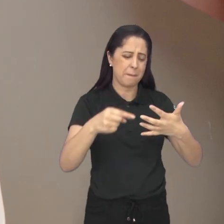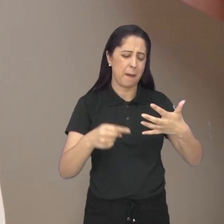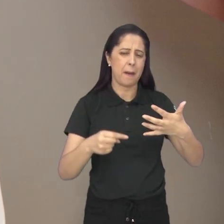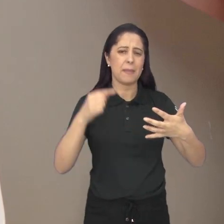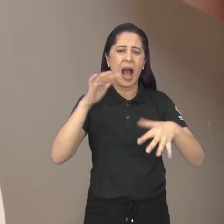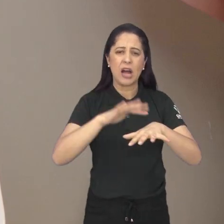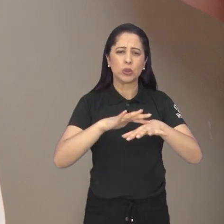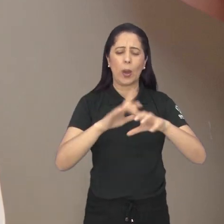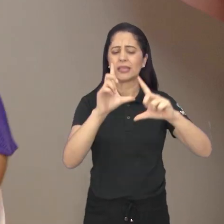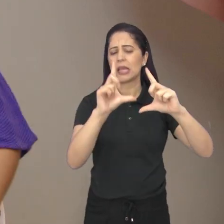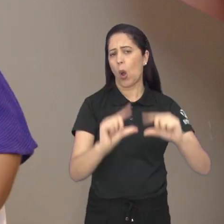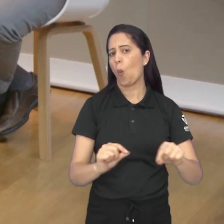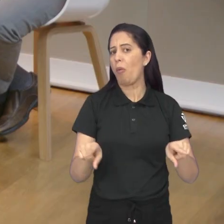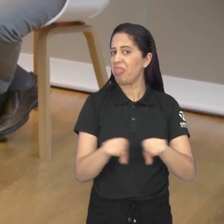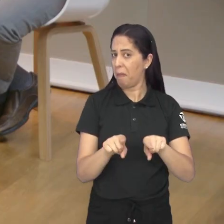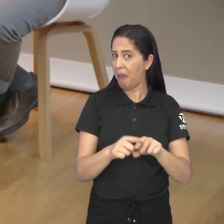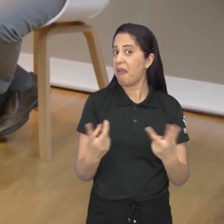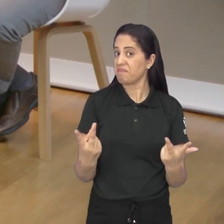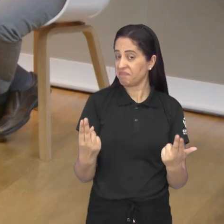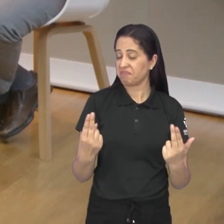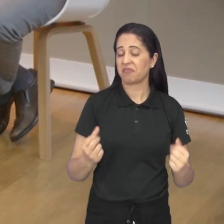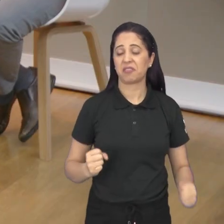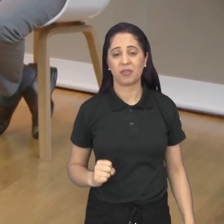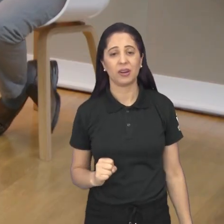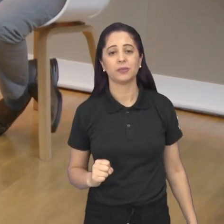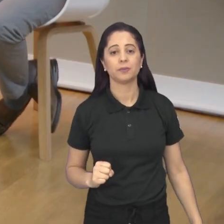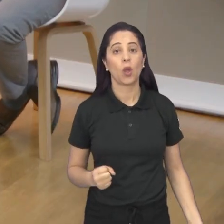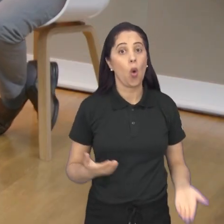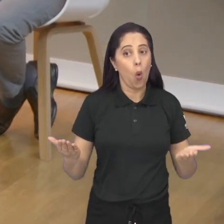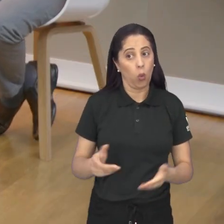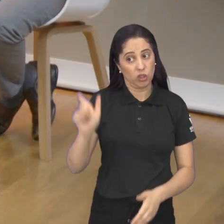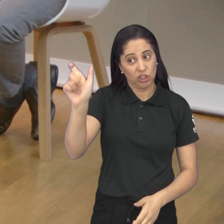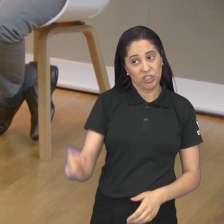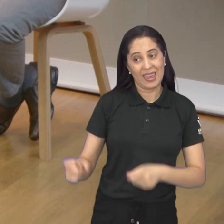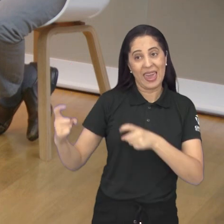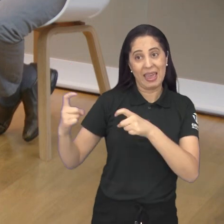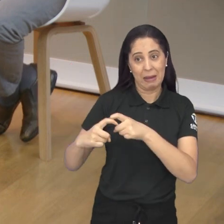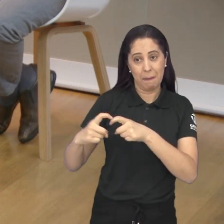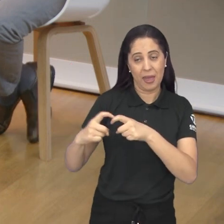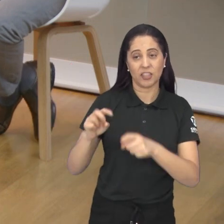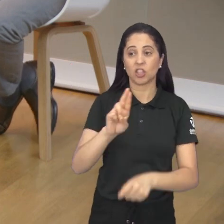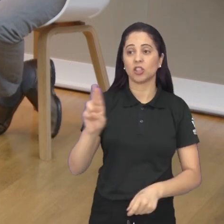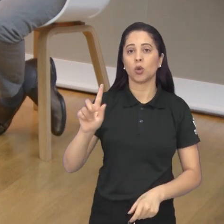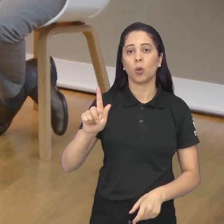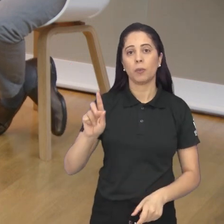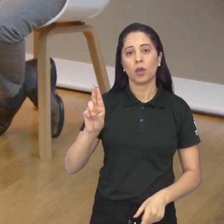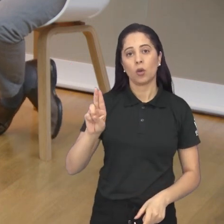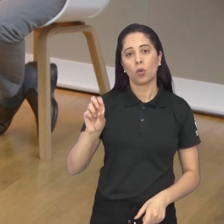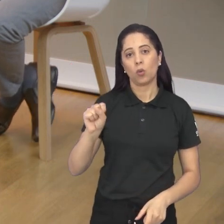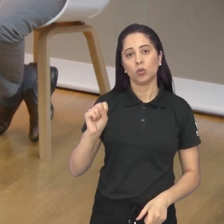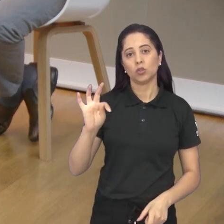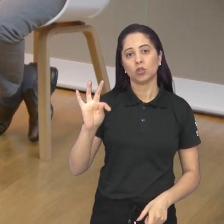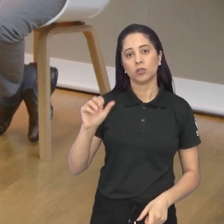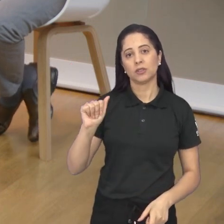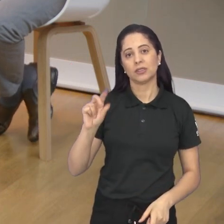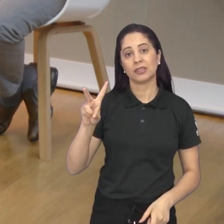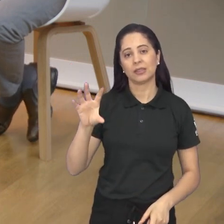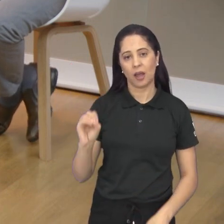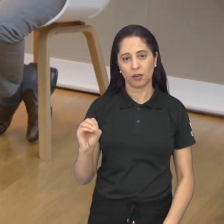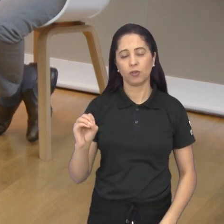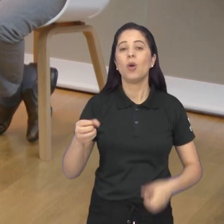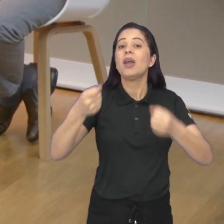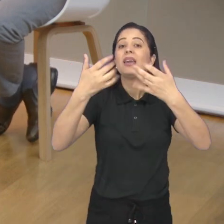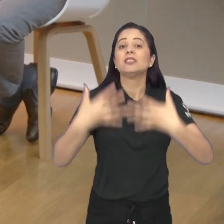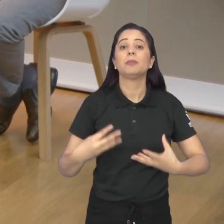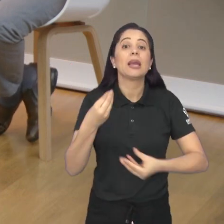inúmeras doenças. E no programa de hoje, o médico cirurgião do aparelho digestivo Gustavo Rachid fala com a gente sobre